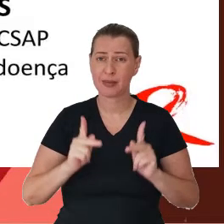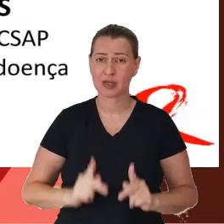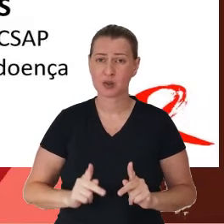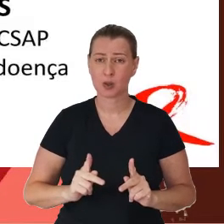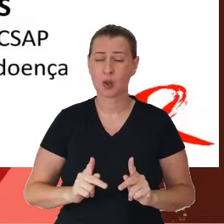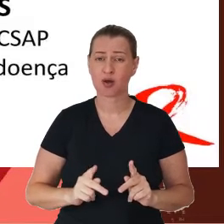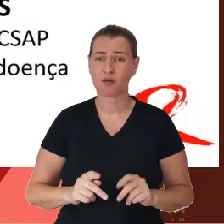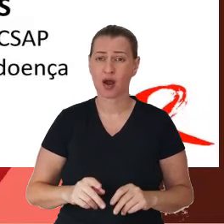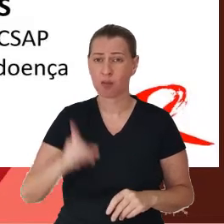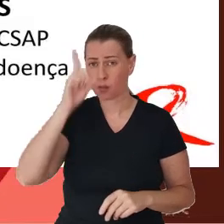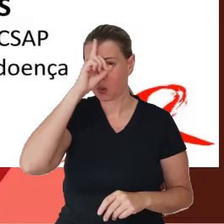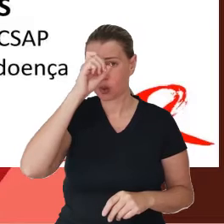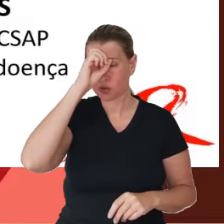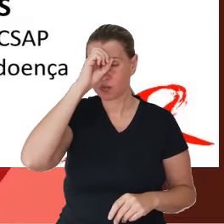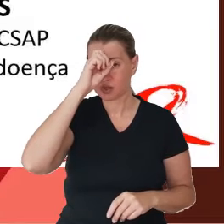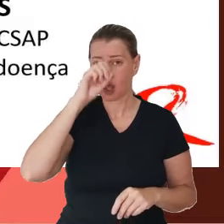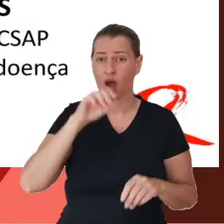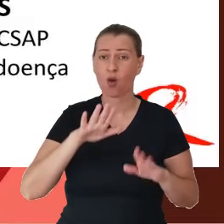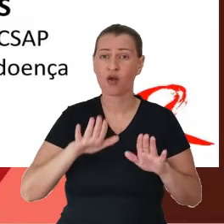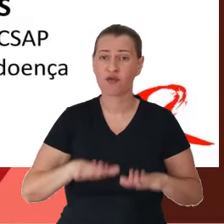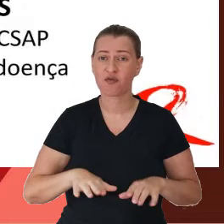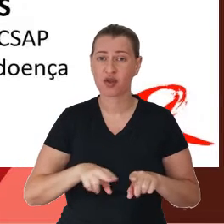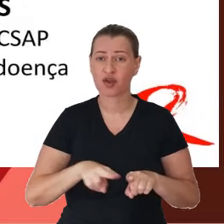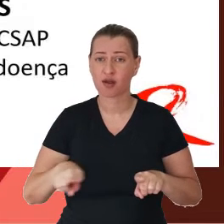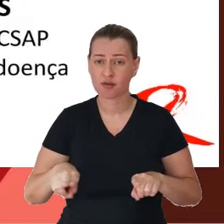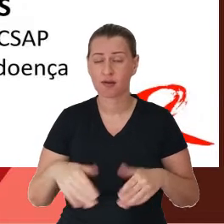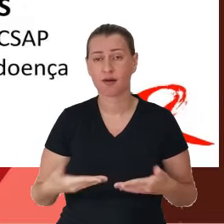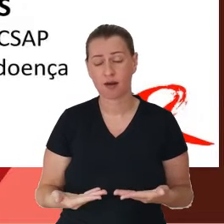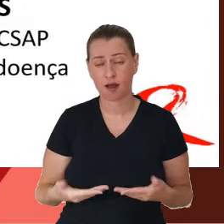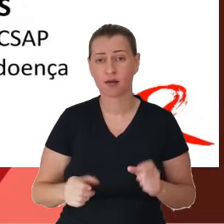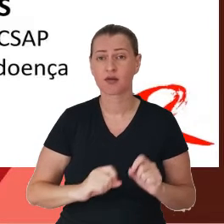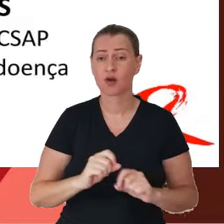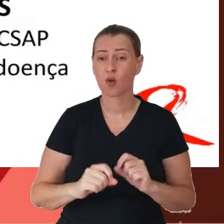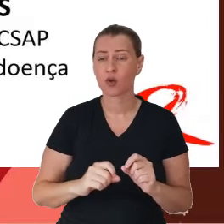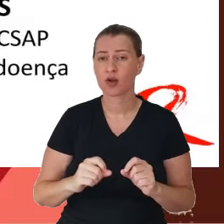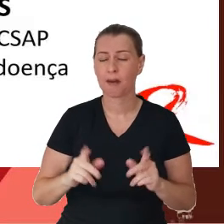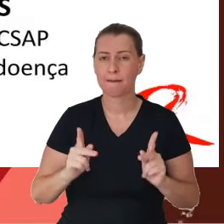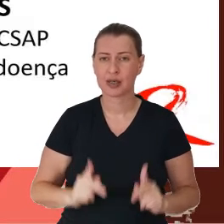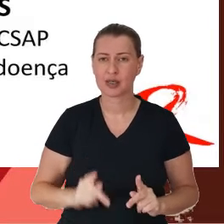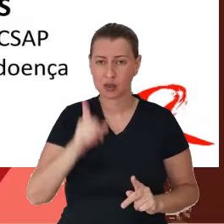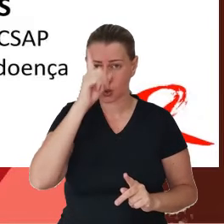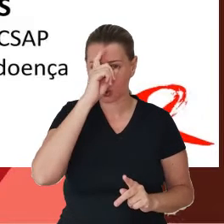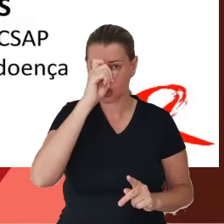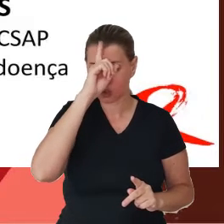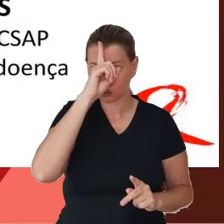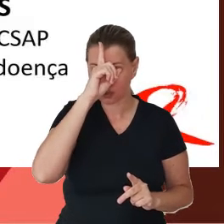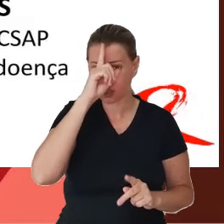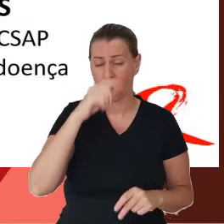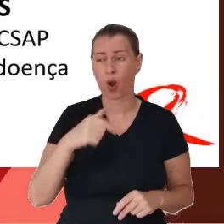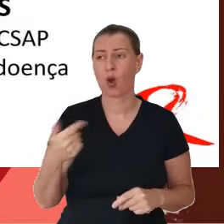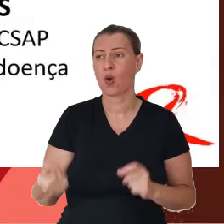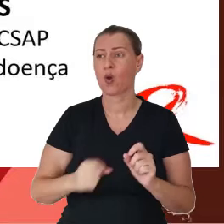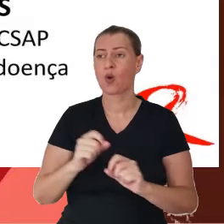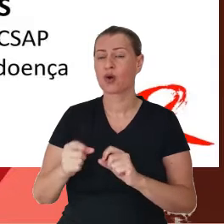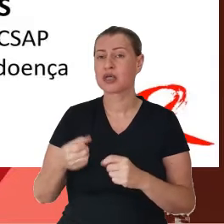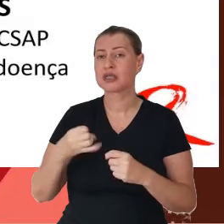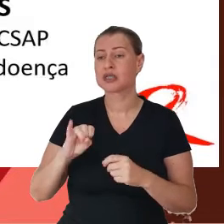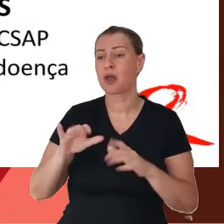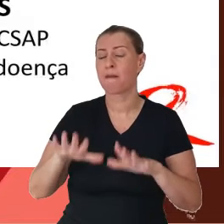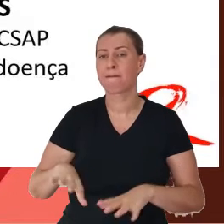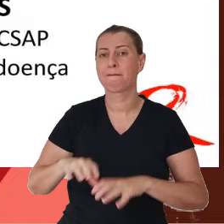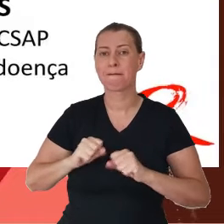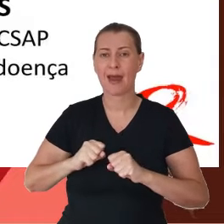primária, ele é importante, né, então, internações secundárias, a tuberculose,